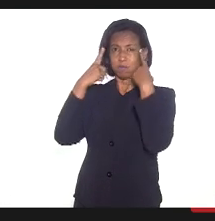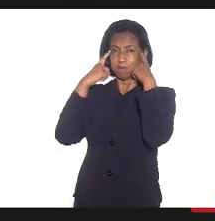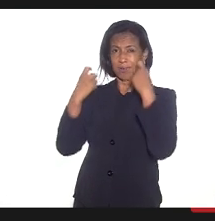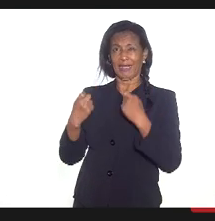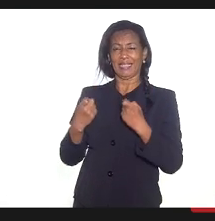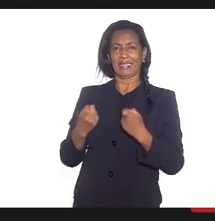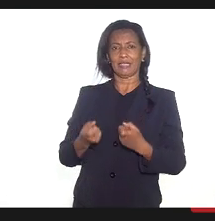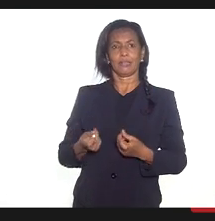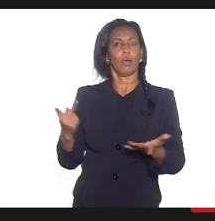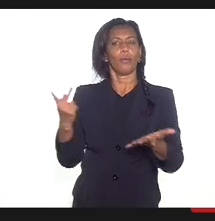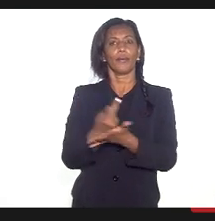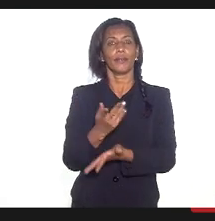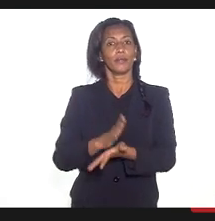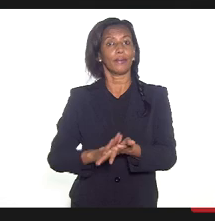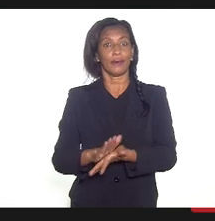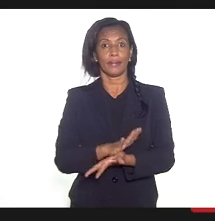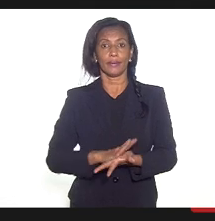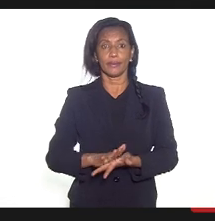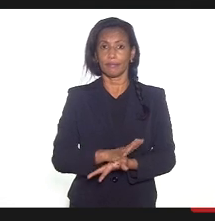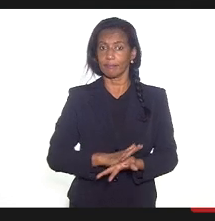deu em nada, né?